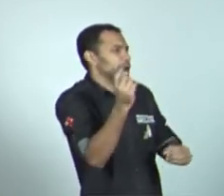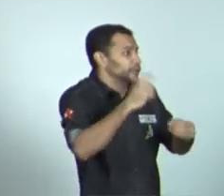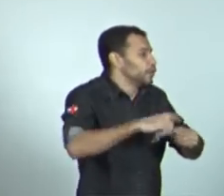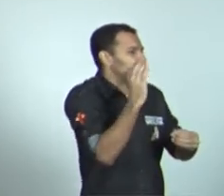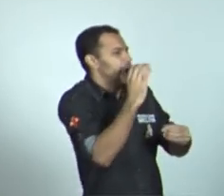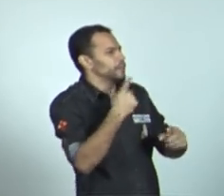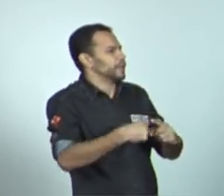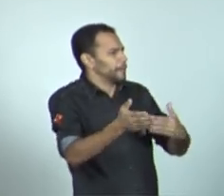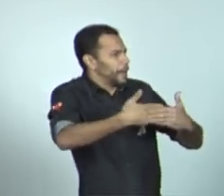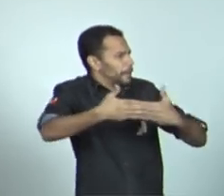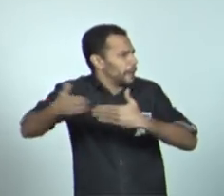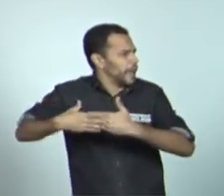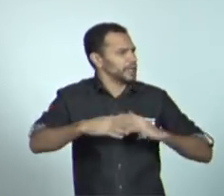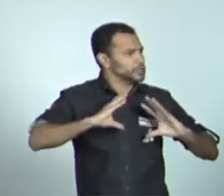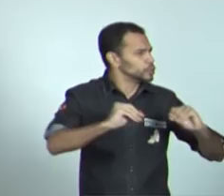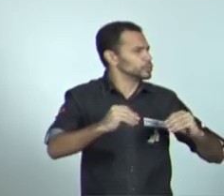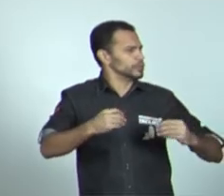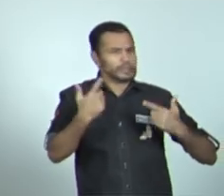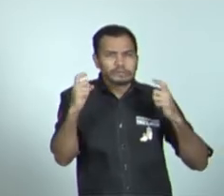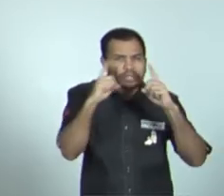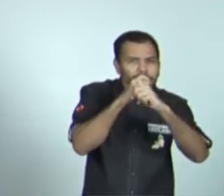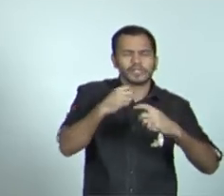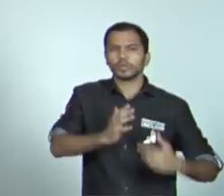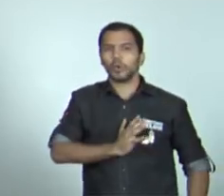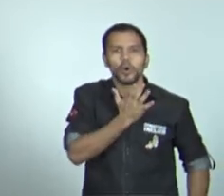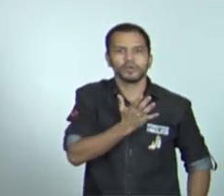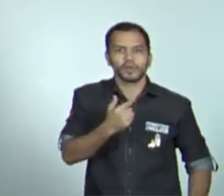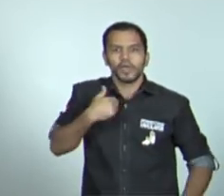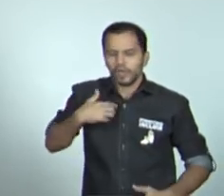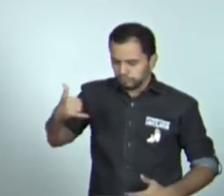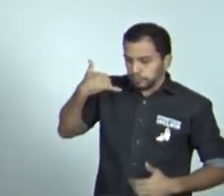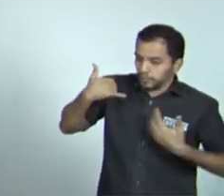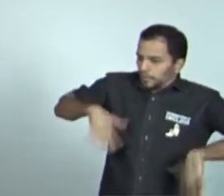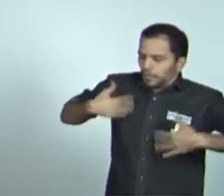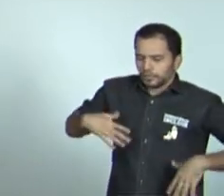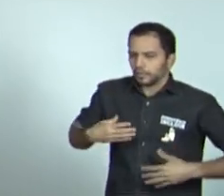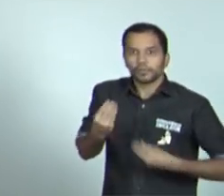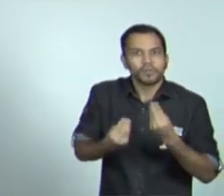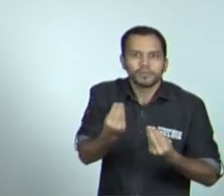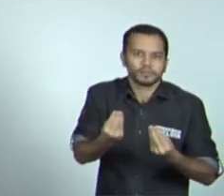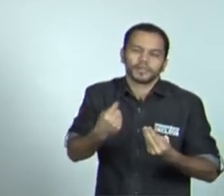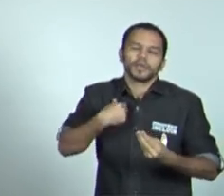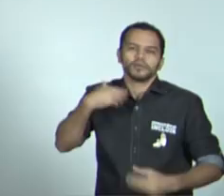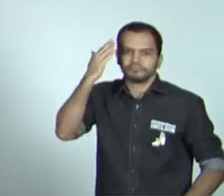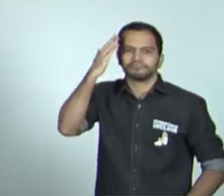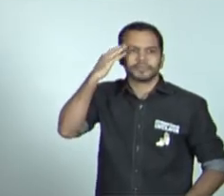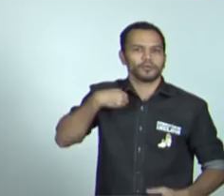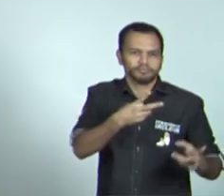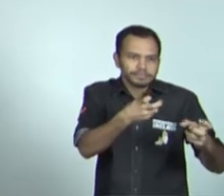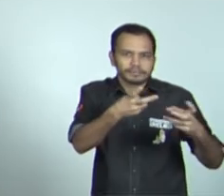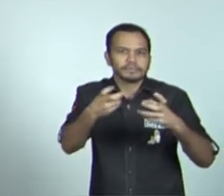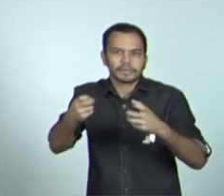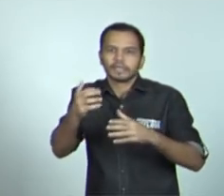volta logo tá fechando tudo aqui tá ficando complicado tá horrível e realmente mudou tudo na cidade mudou